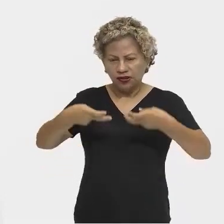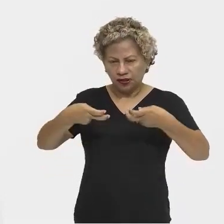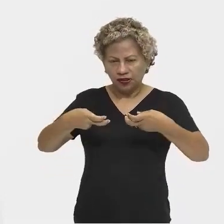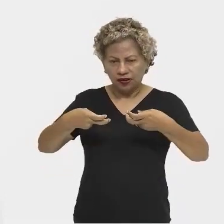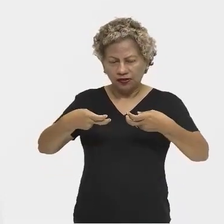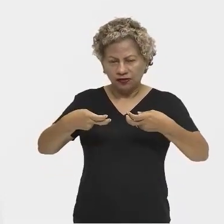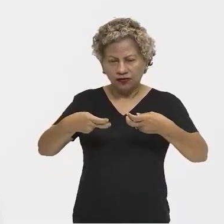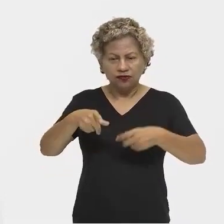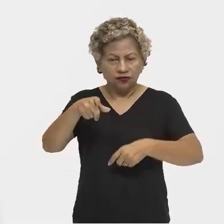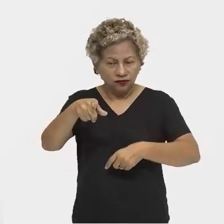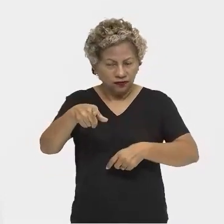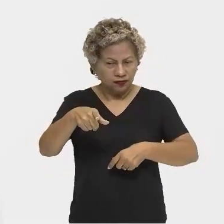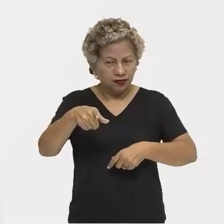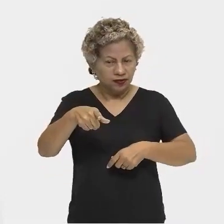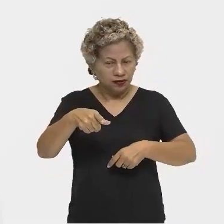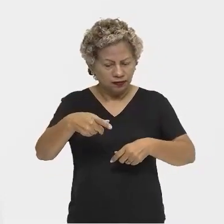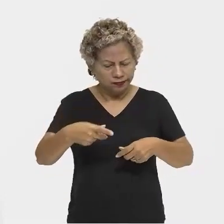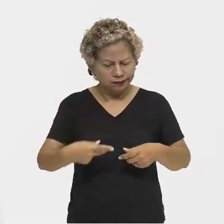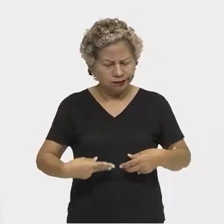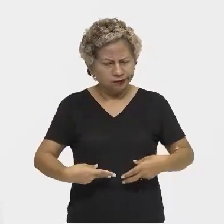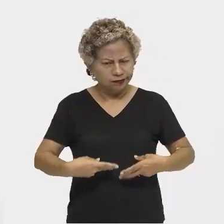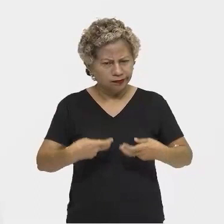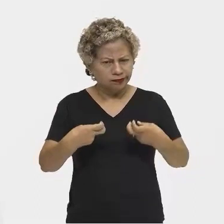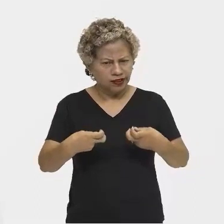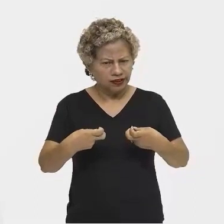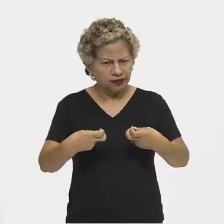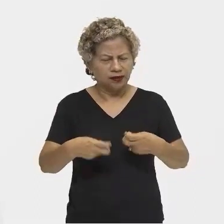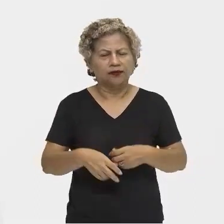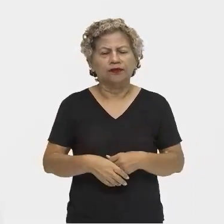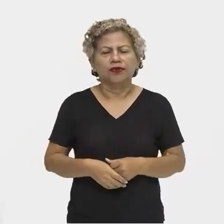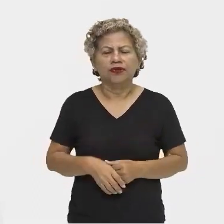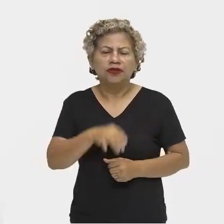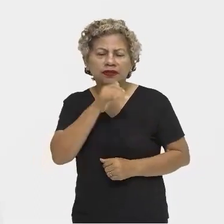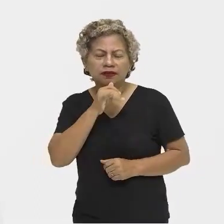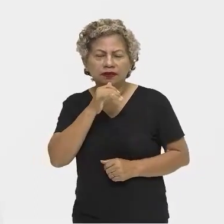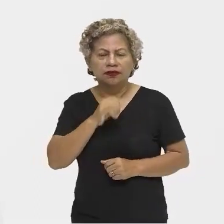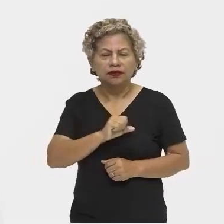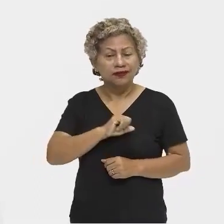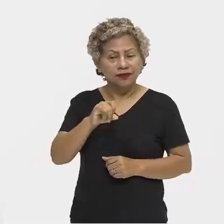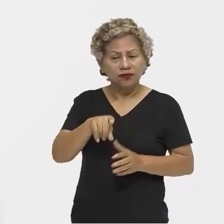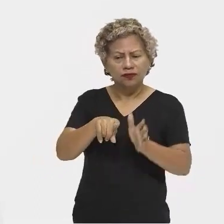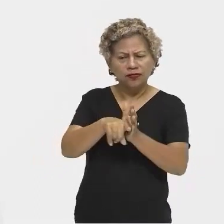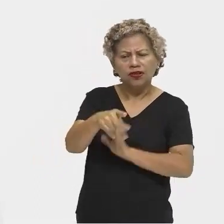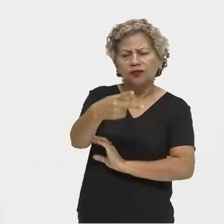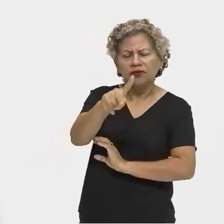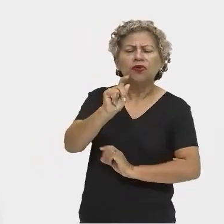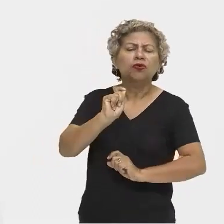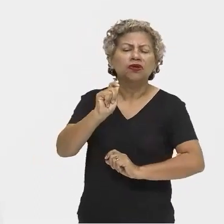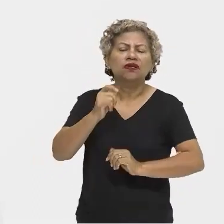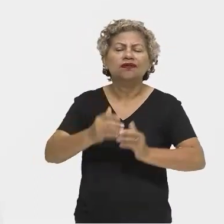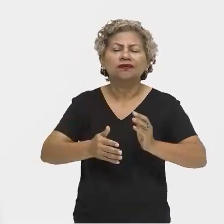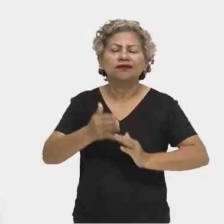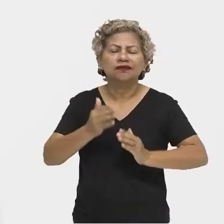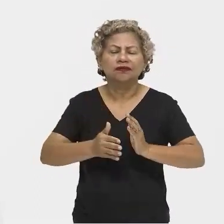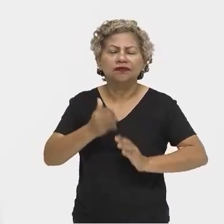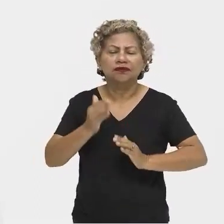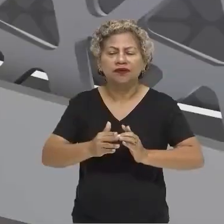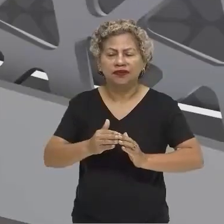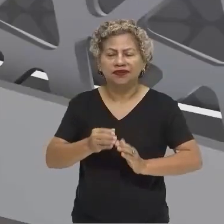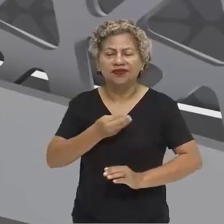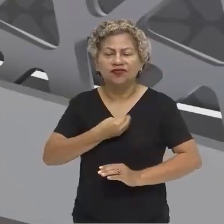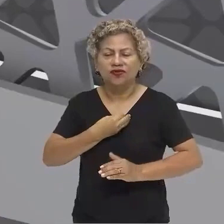você percebe, se colocar para vocês, o que está atrapalhando vocês a